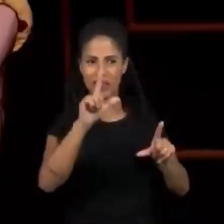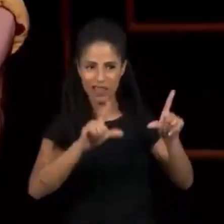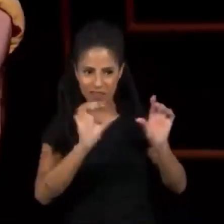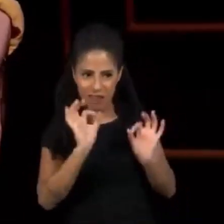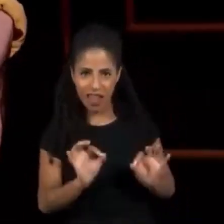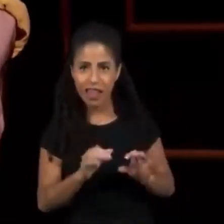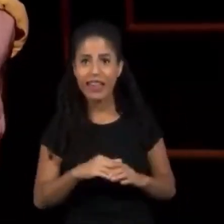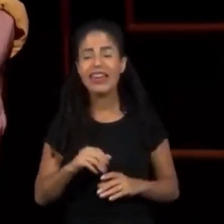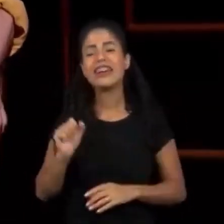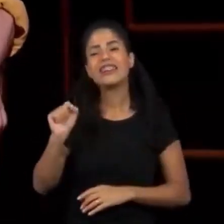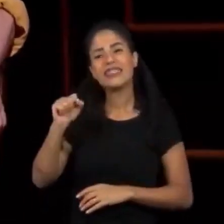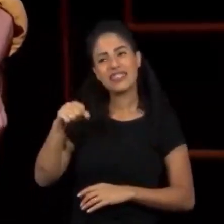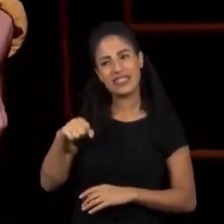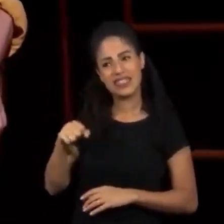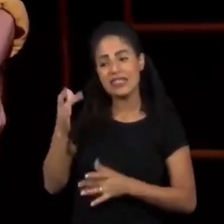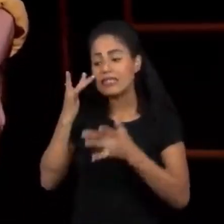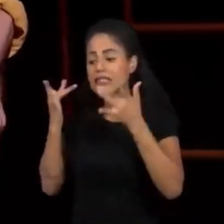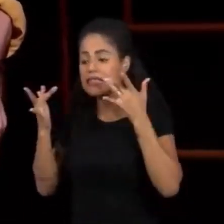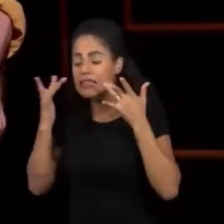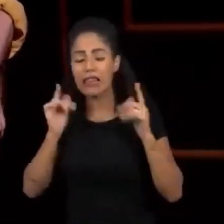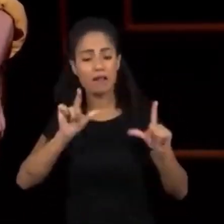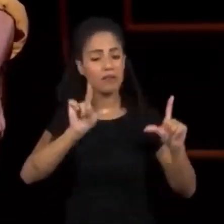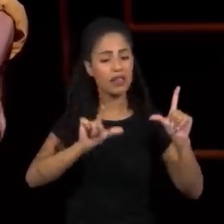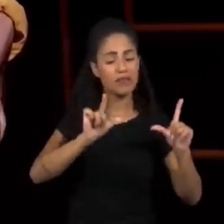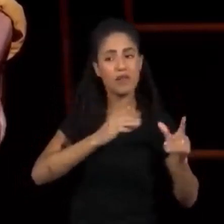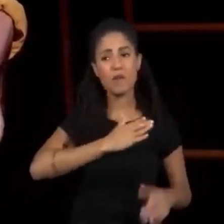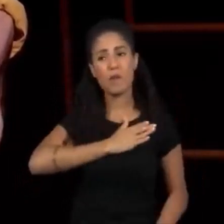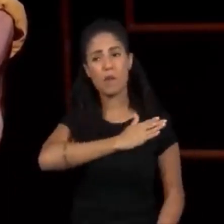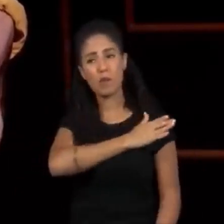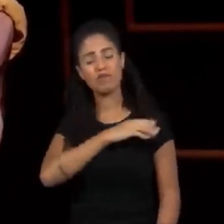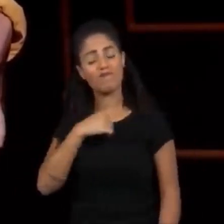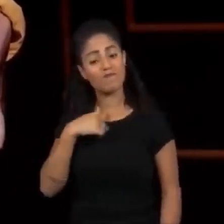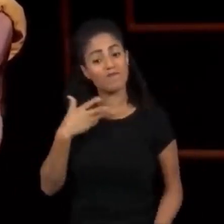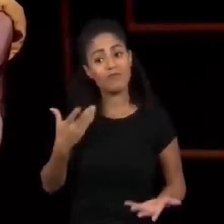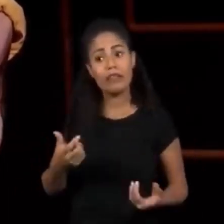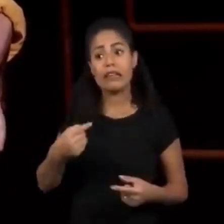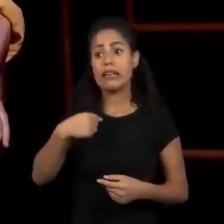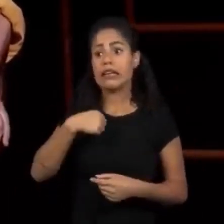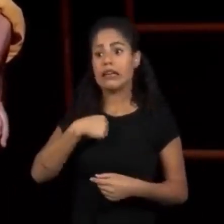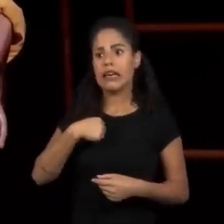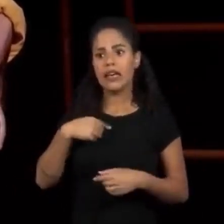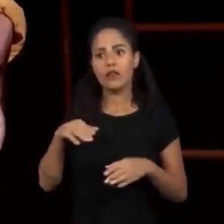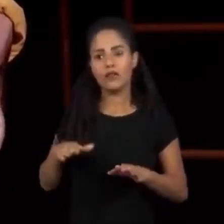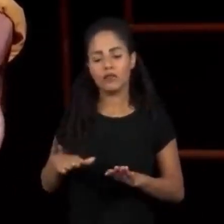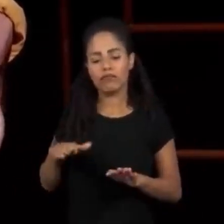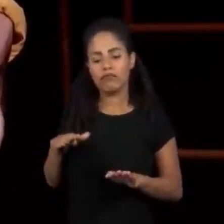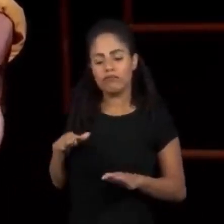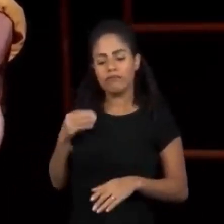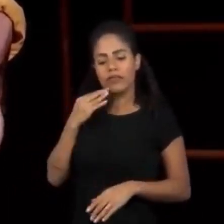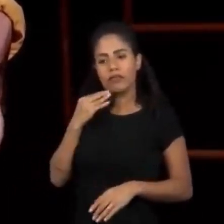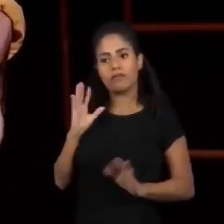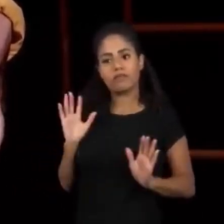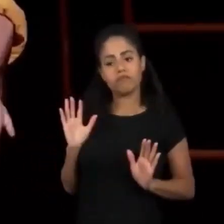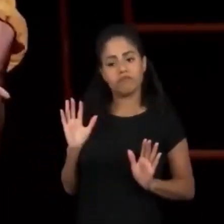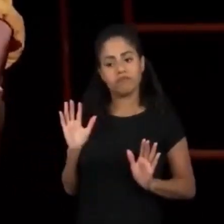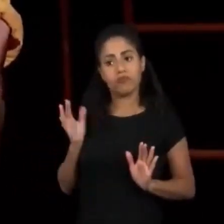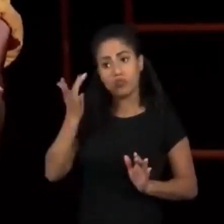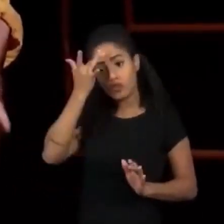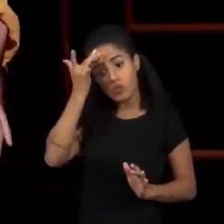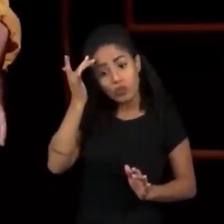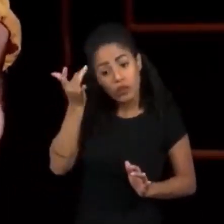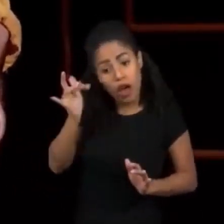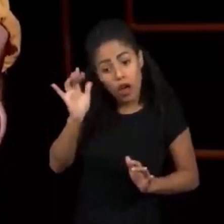Eu acho que sim eu acho que sim eu mantive isso muito tempo eu sempre tenho um pé atrás com a televisão embora